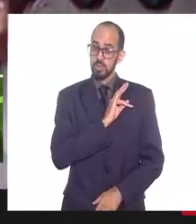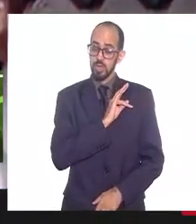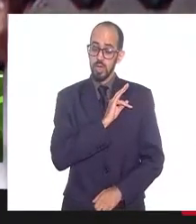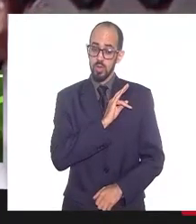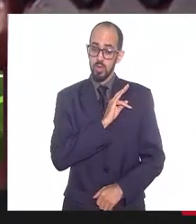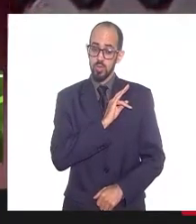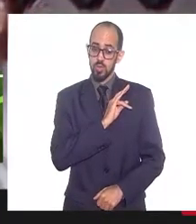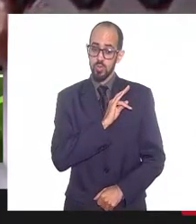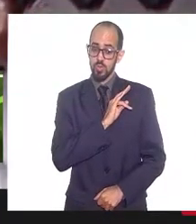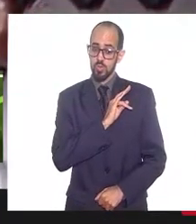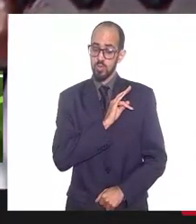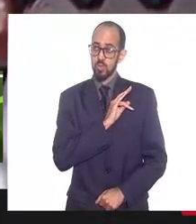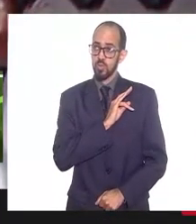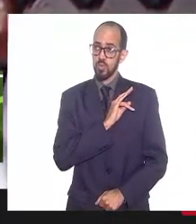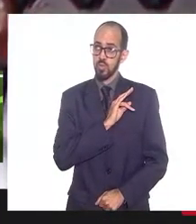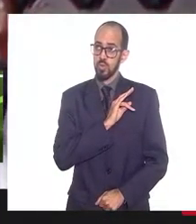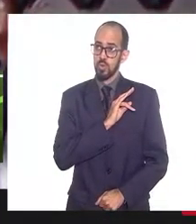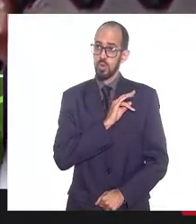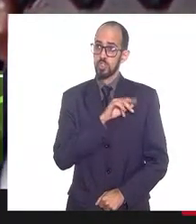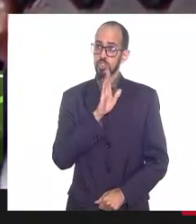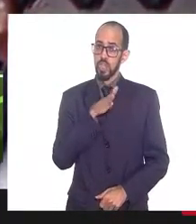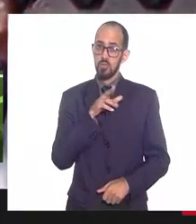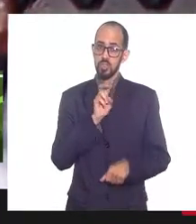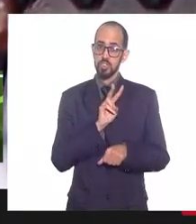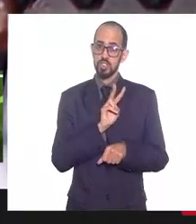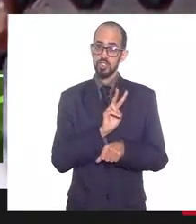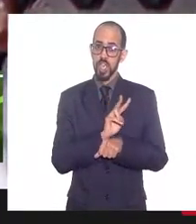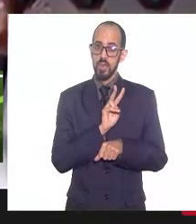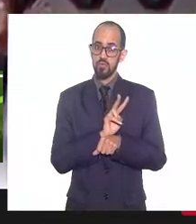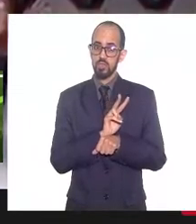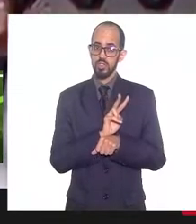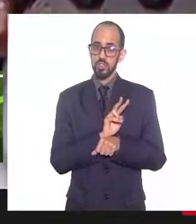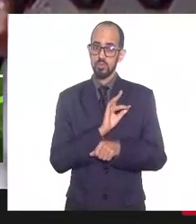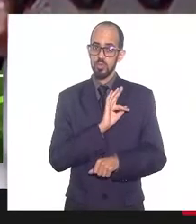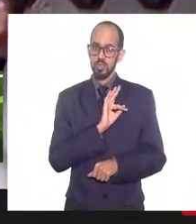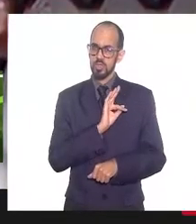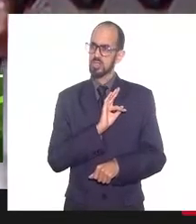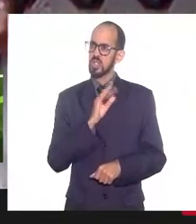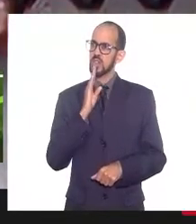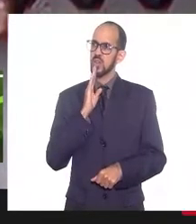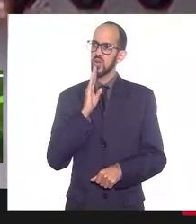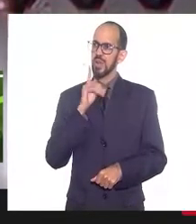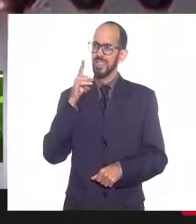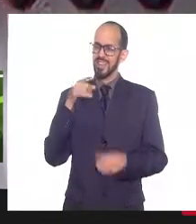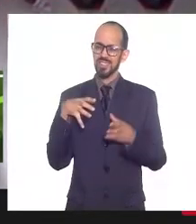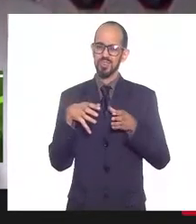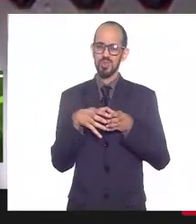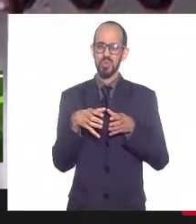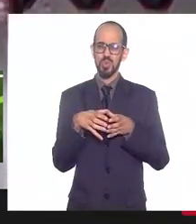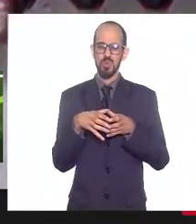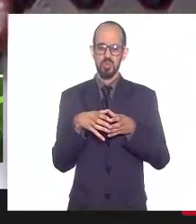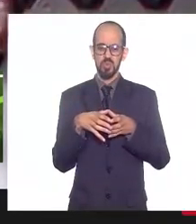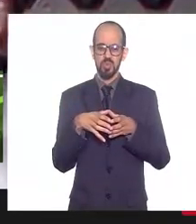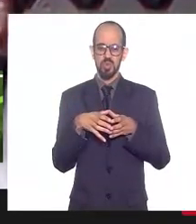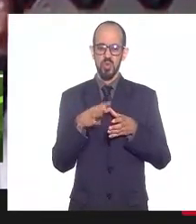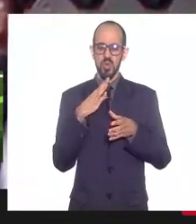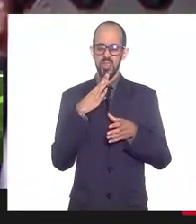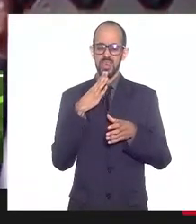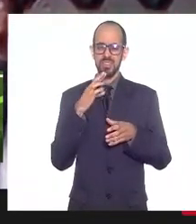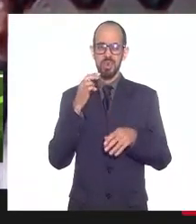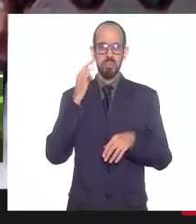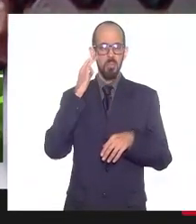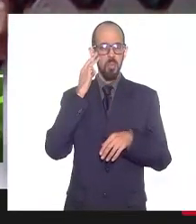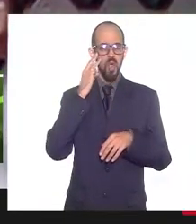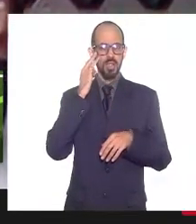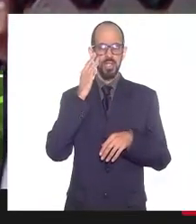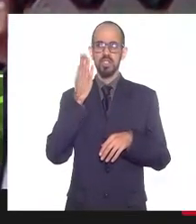enfim, delegada, alguém que chefiou a polícia no estado do Rio de Janeiro, que conhece os meandros da polícia, a história, a memória desse